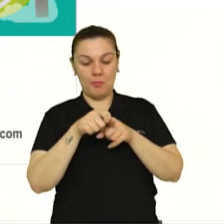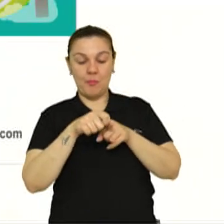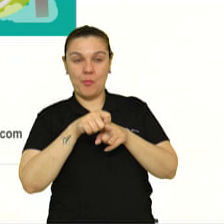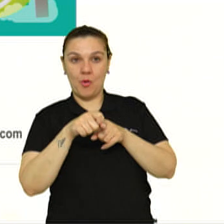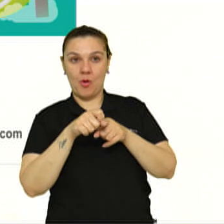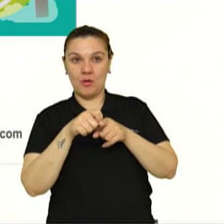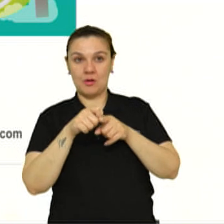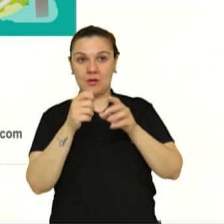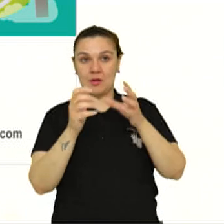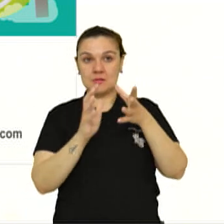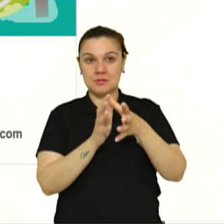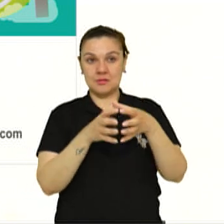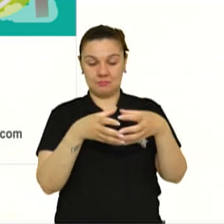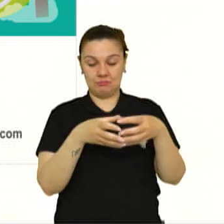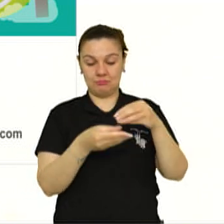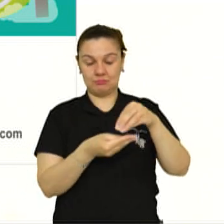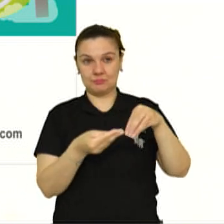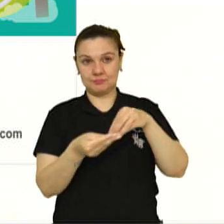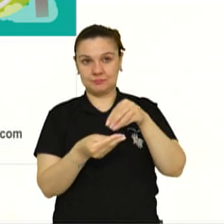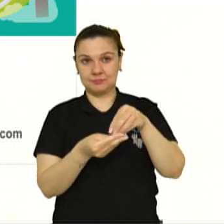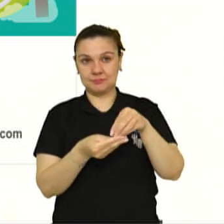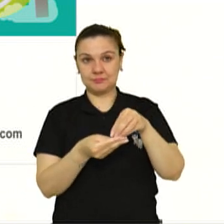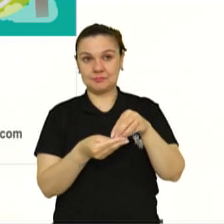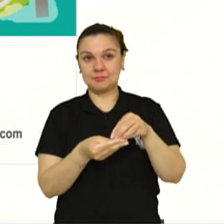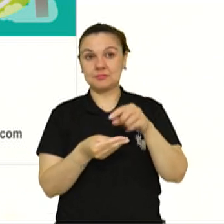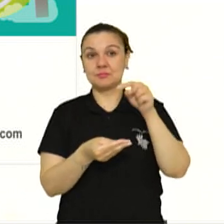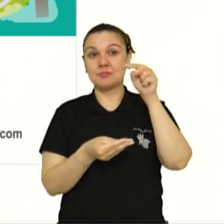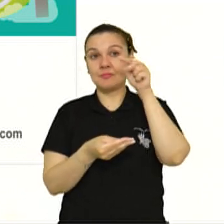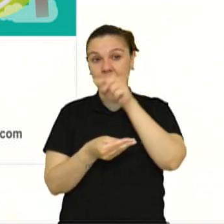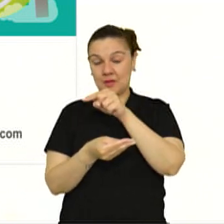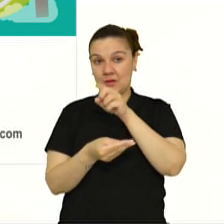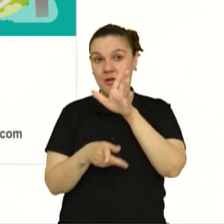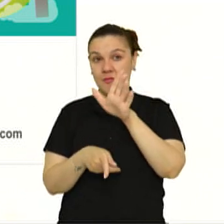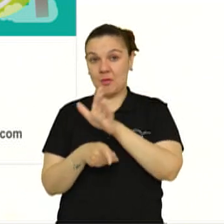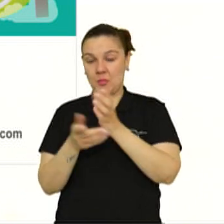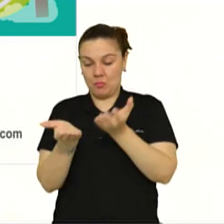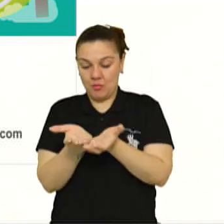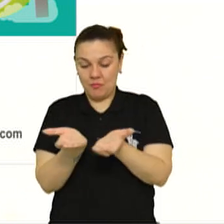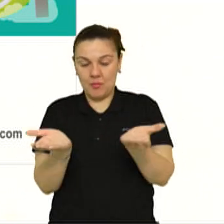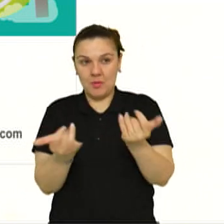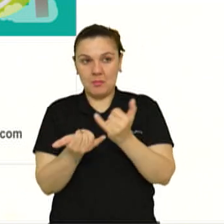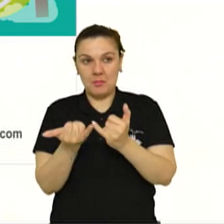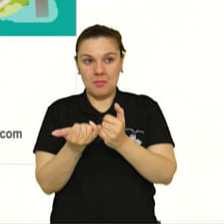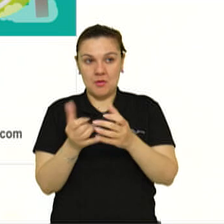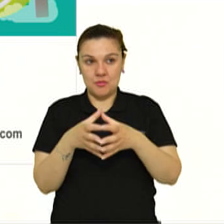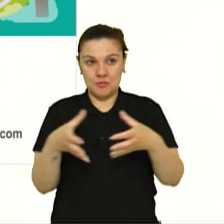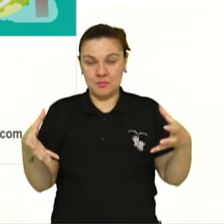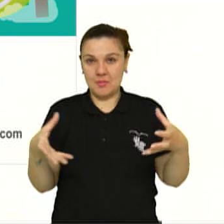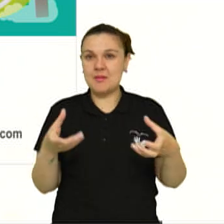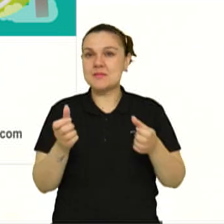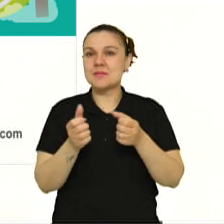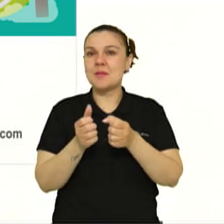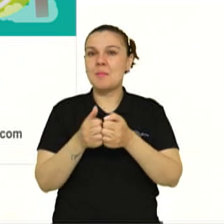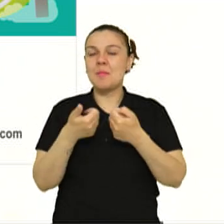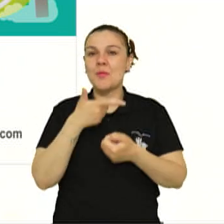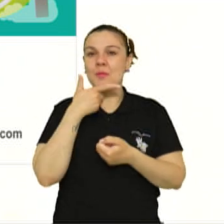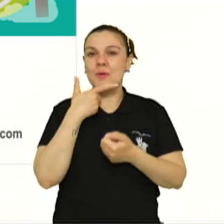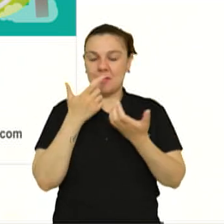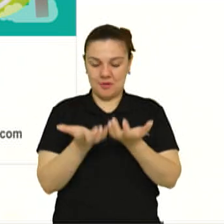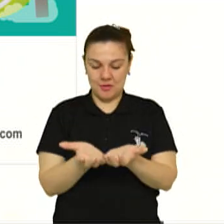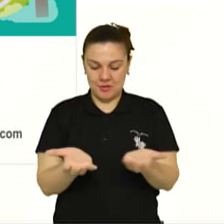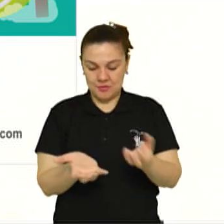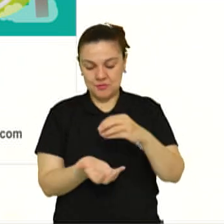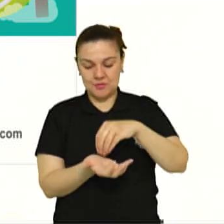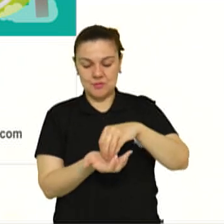daí eles transformam nessas cápsulazinhas, que daí vai para uma forma que parece uma forma de pão de queijo, tá? E daí,